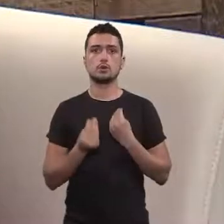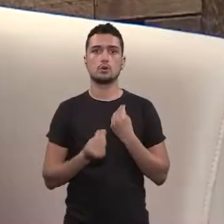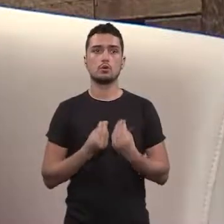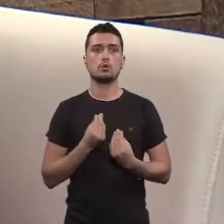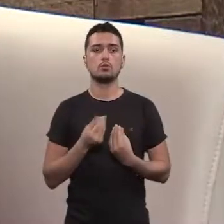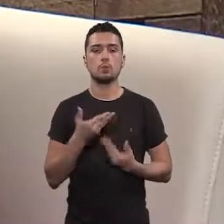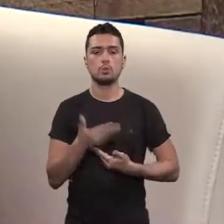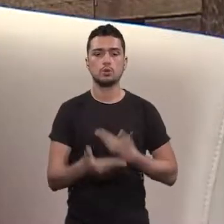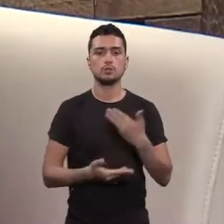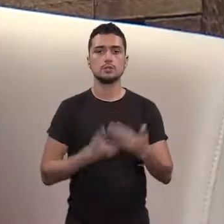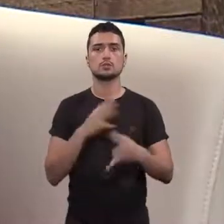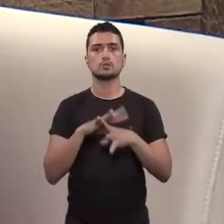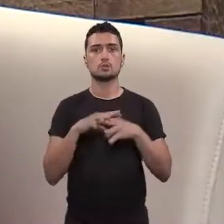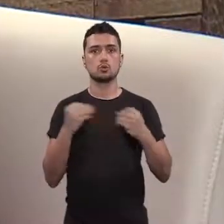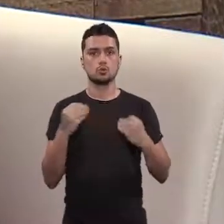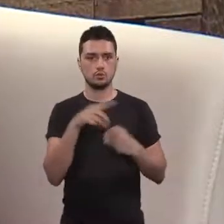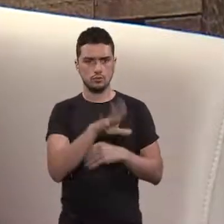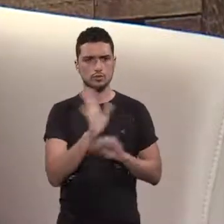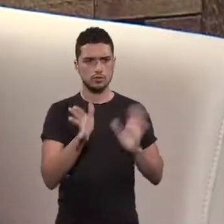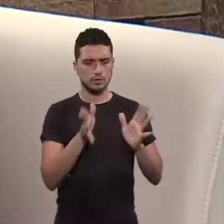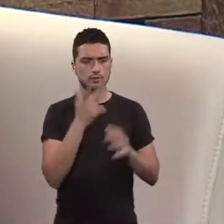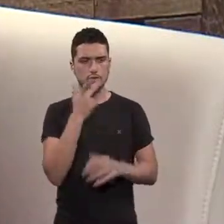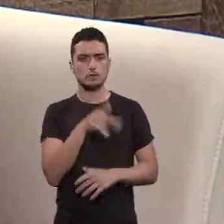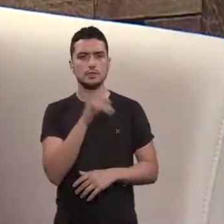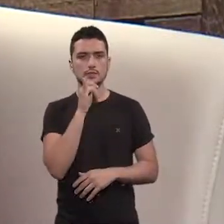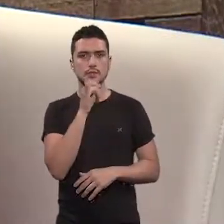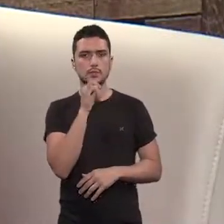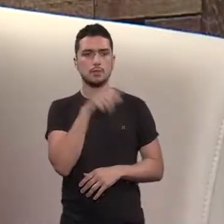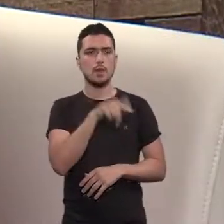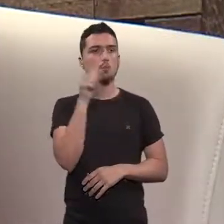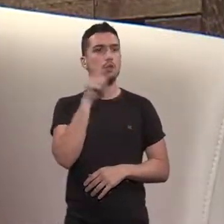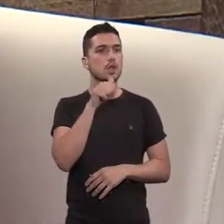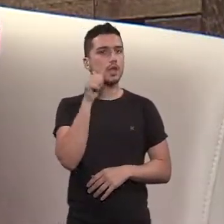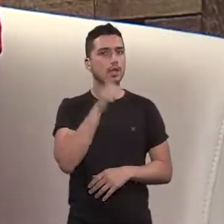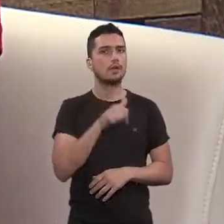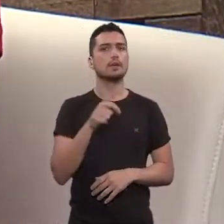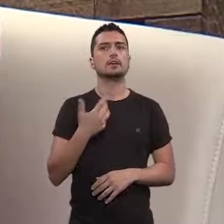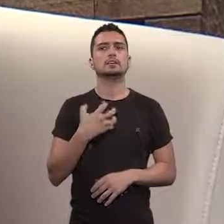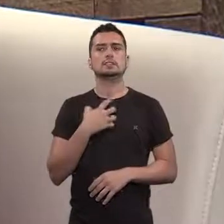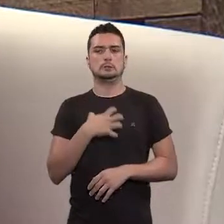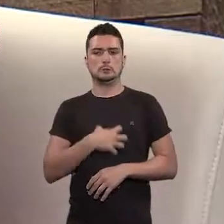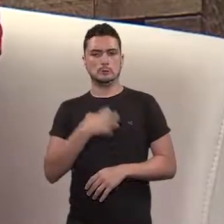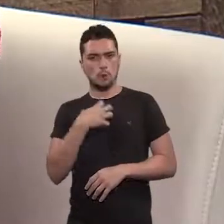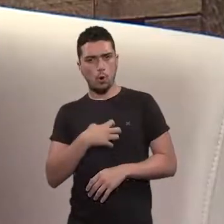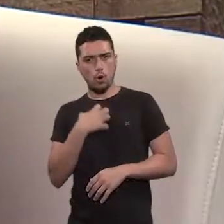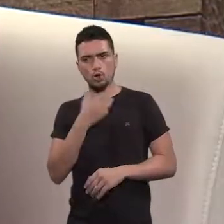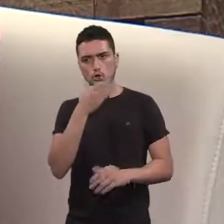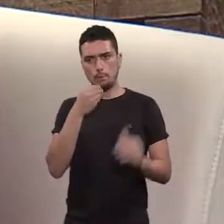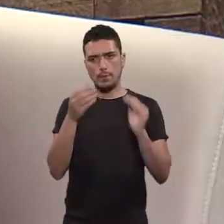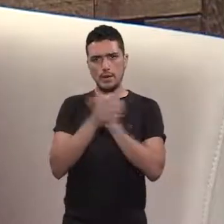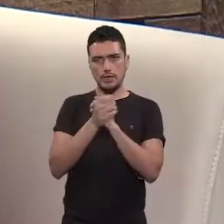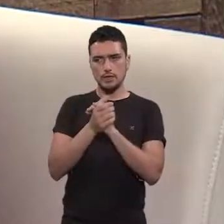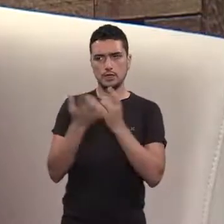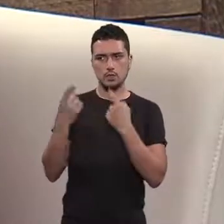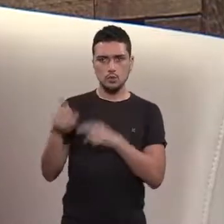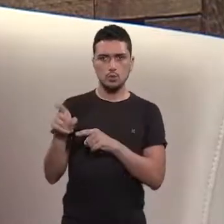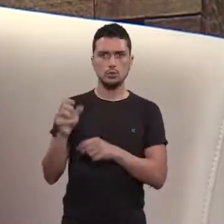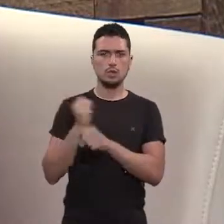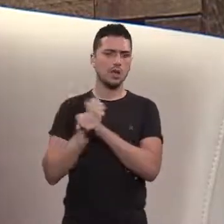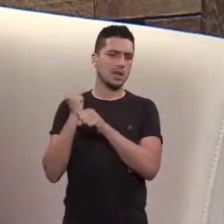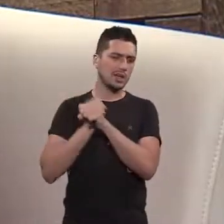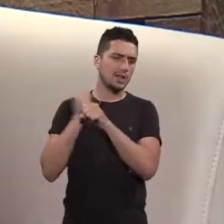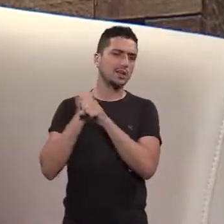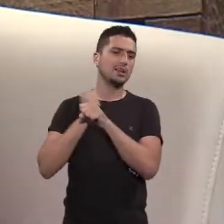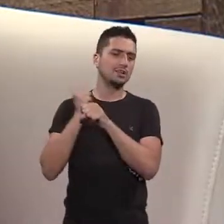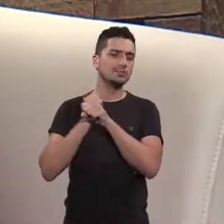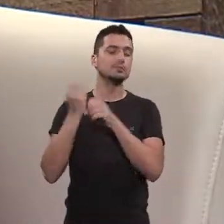do paciente. O senhor deu o exemplo dessa moça que carregava aquela mágoa durante muitos anos e o